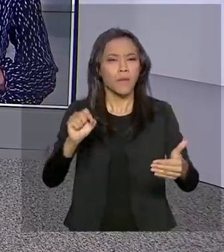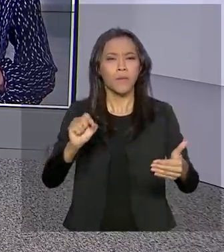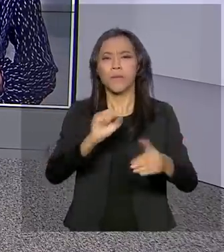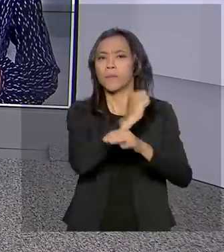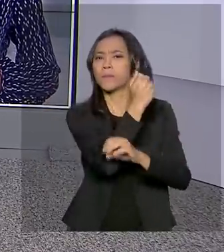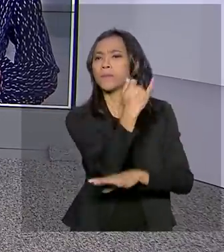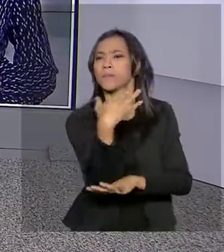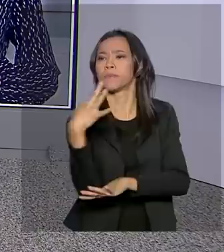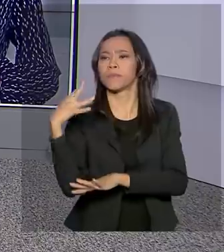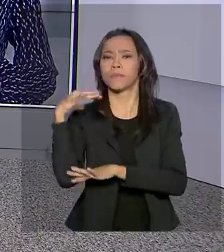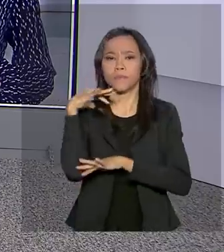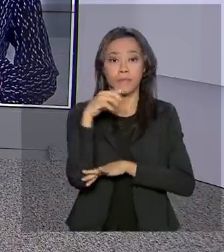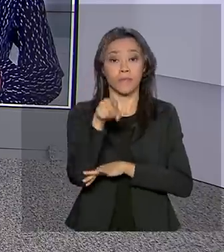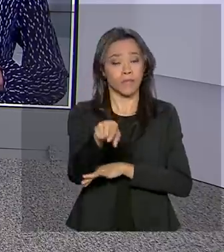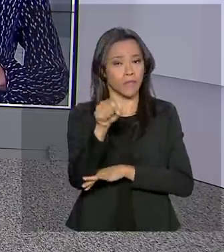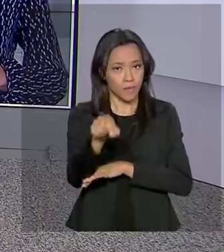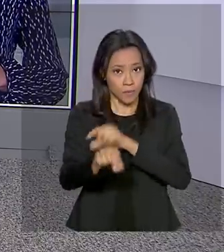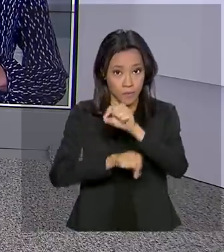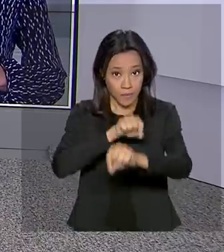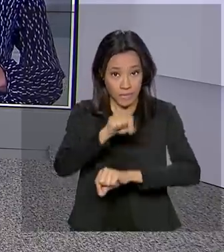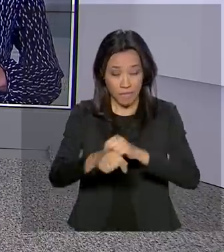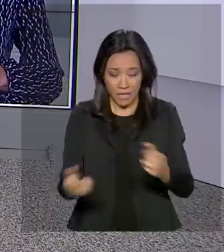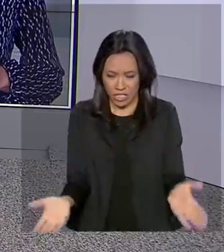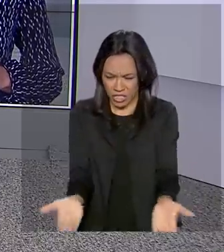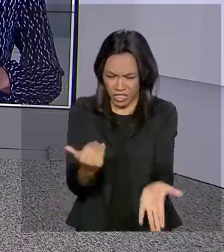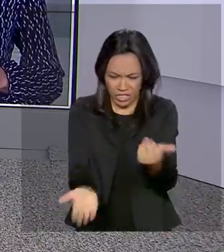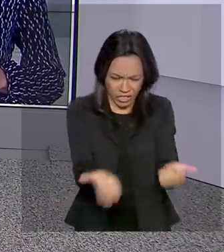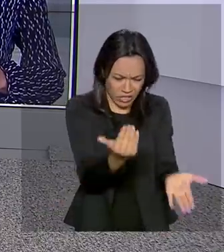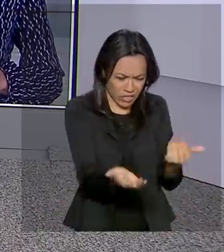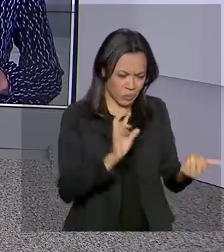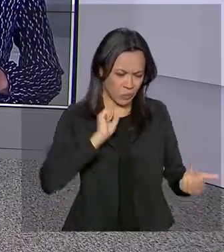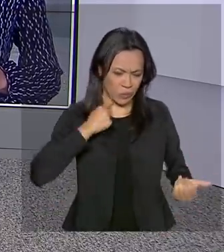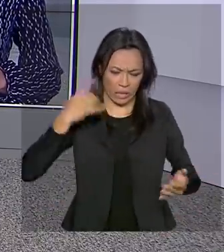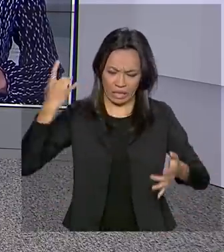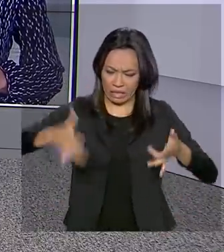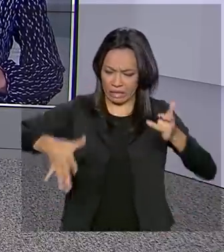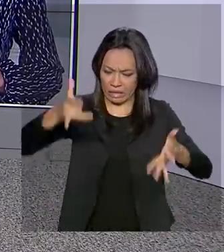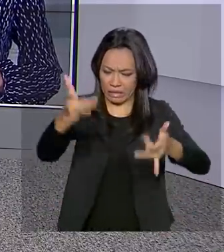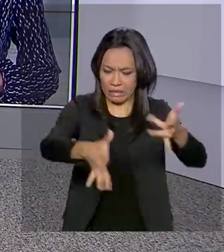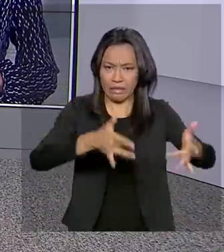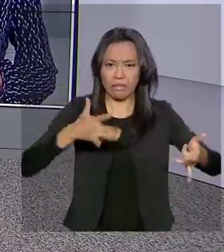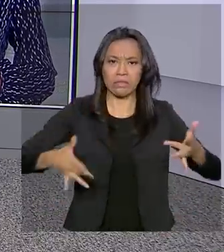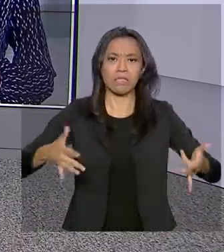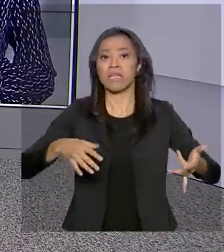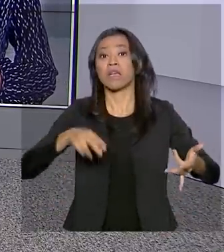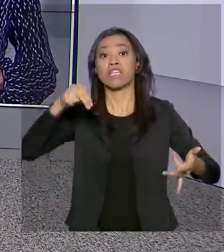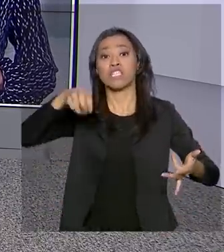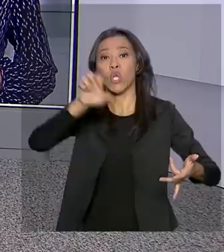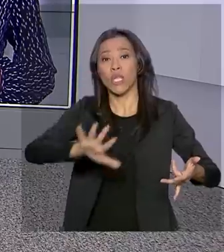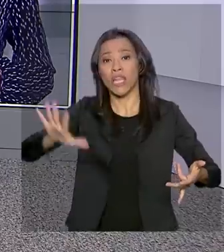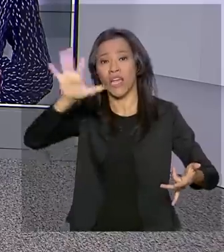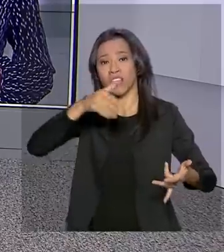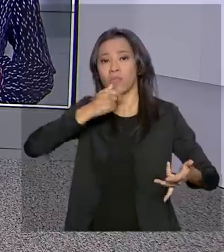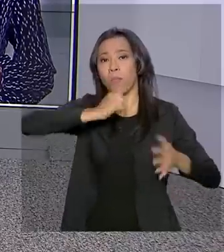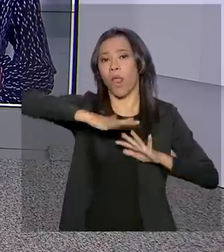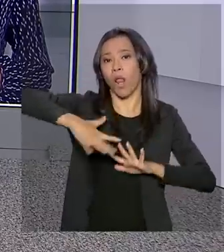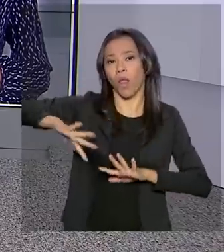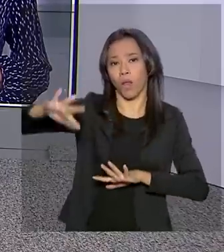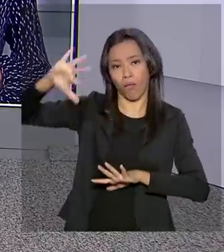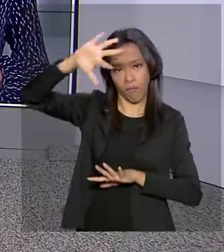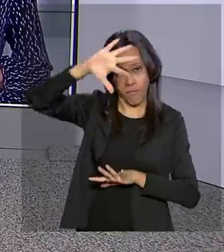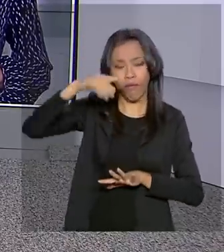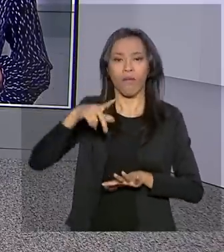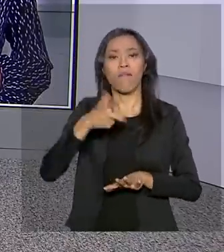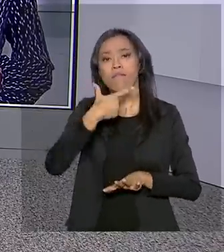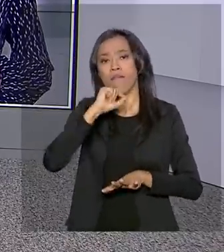e continua o trabalho para retirada da mancha de petróleo que ocupa vários estados do nordeste ele tem os